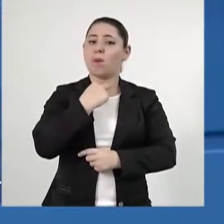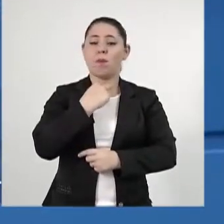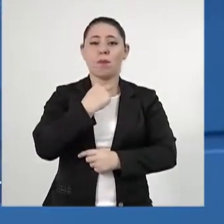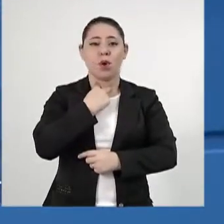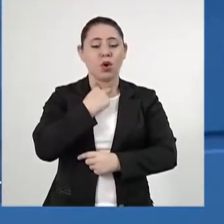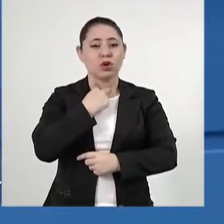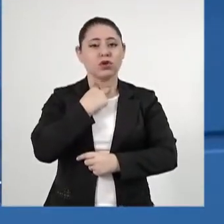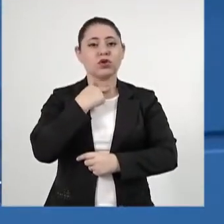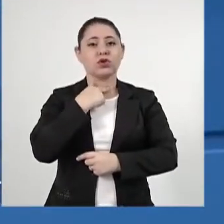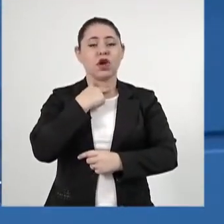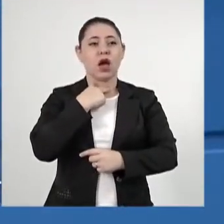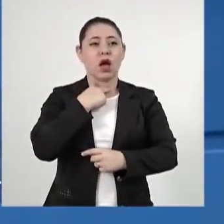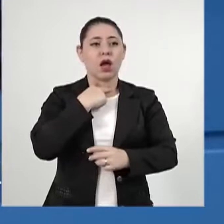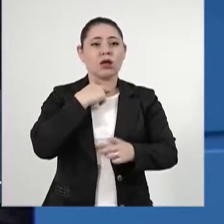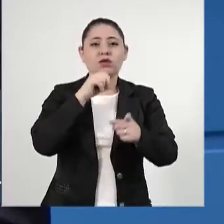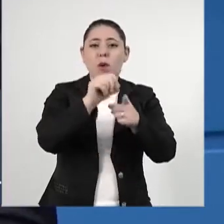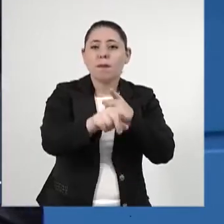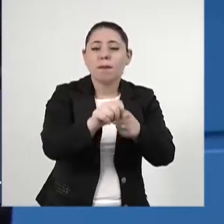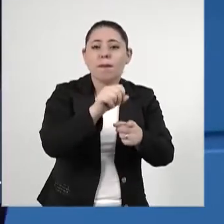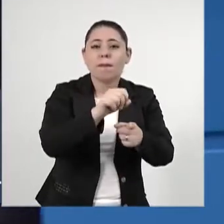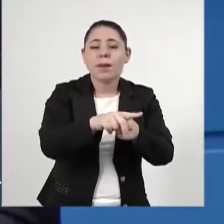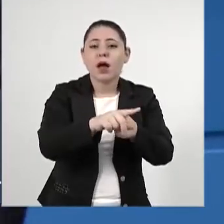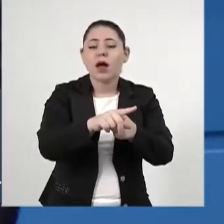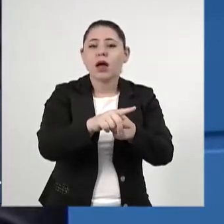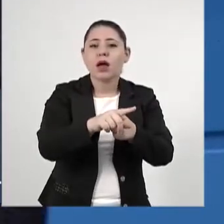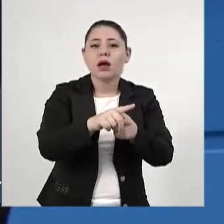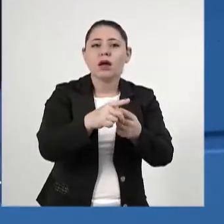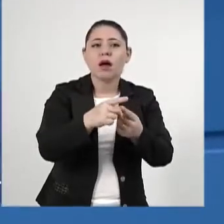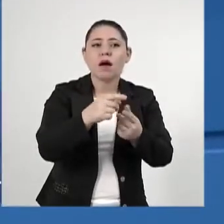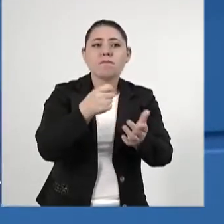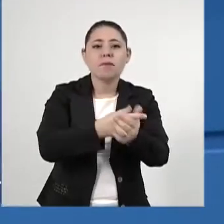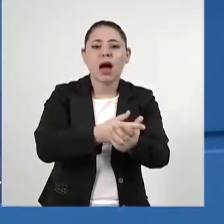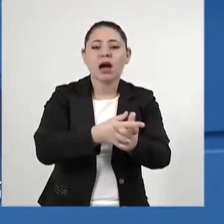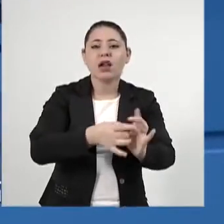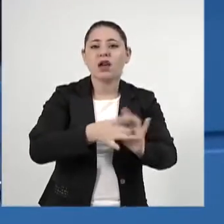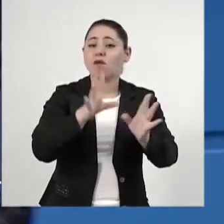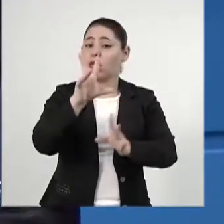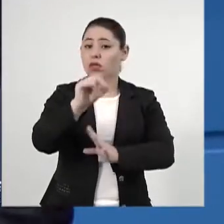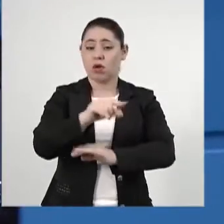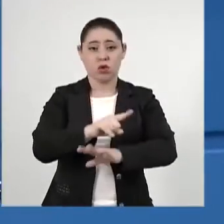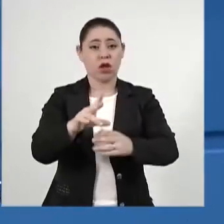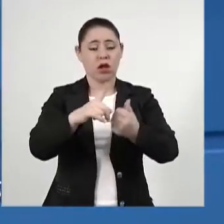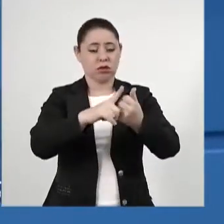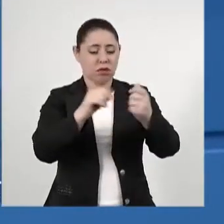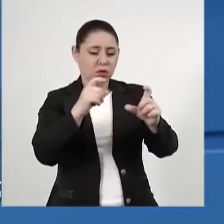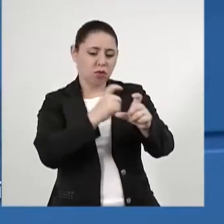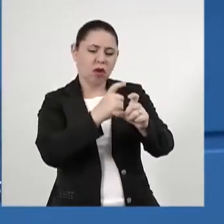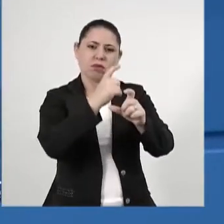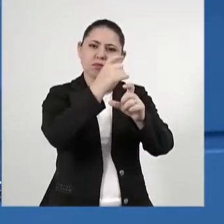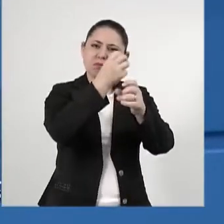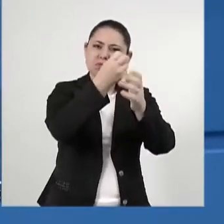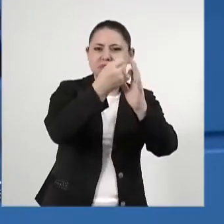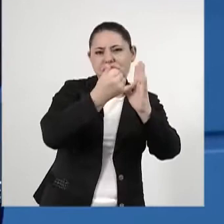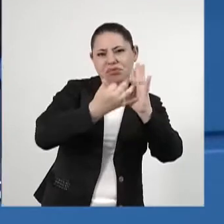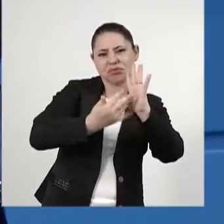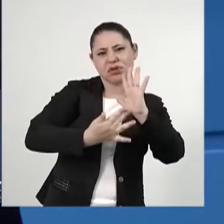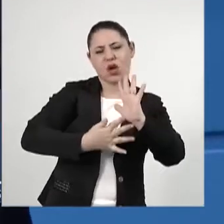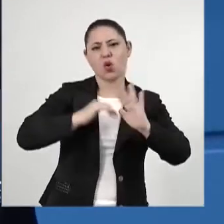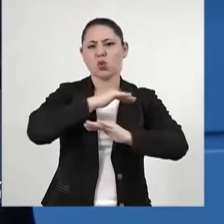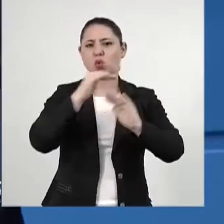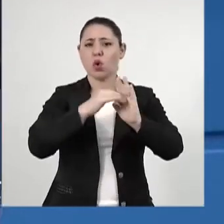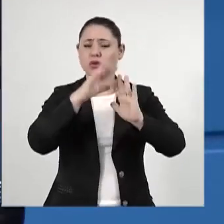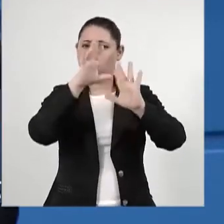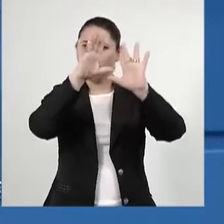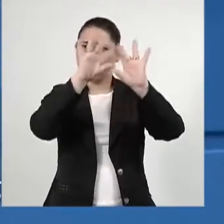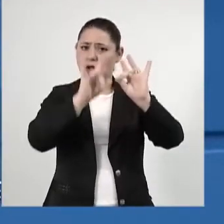que não pode ser penhorado, é inafiançável, etc., etc., que tem as cláusulas de impenhorabilidade. Ou